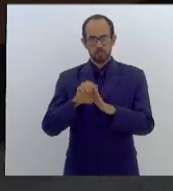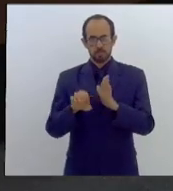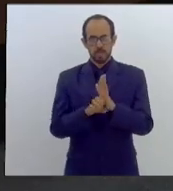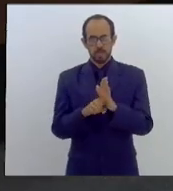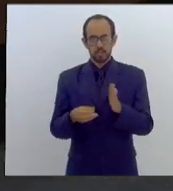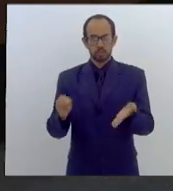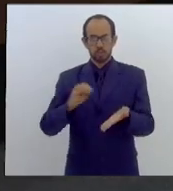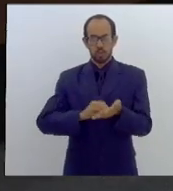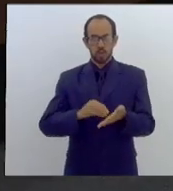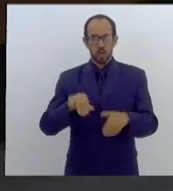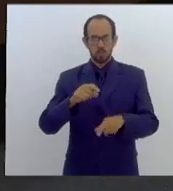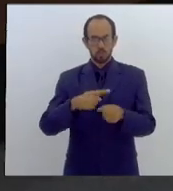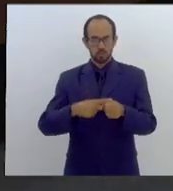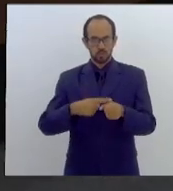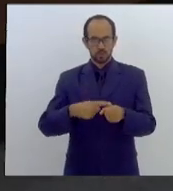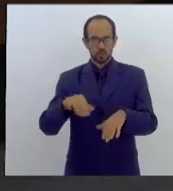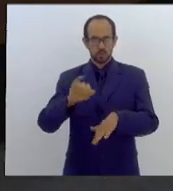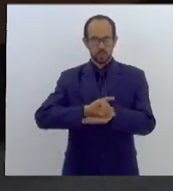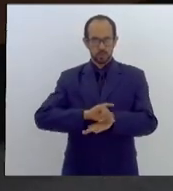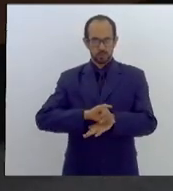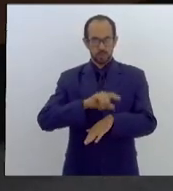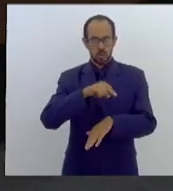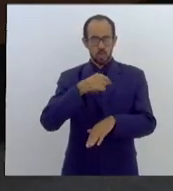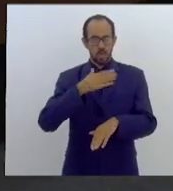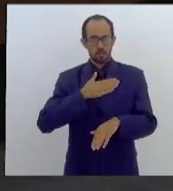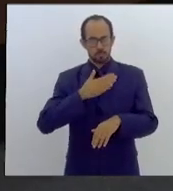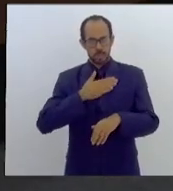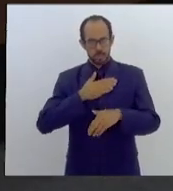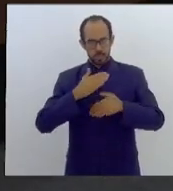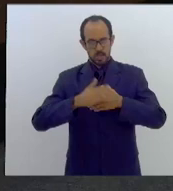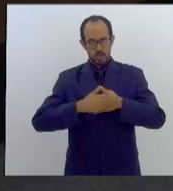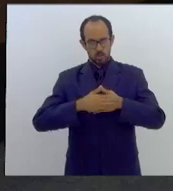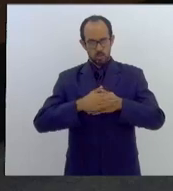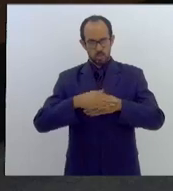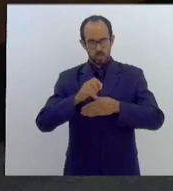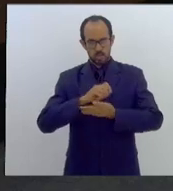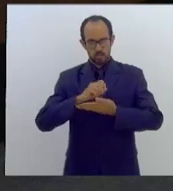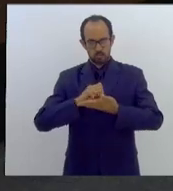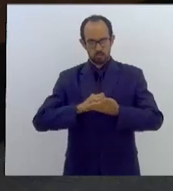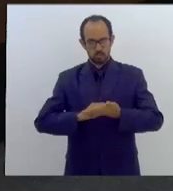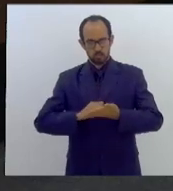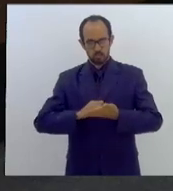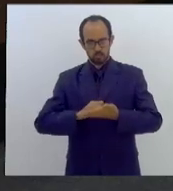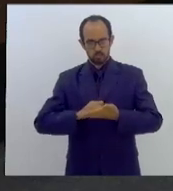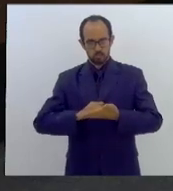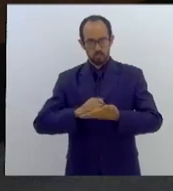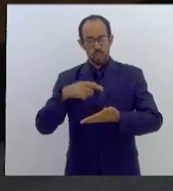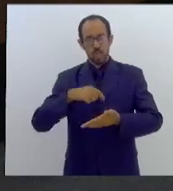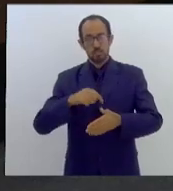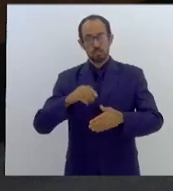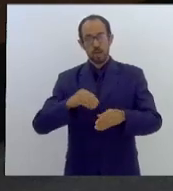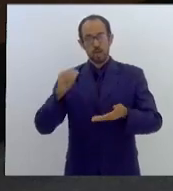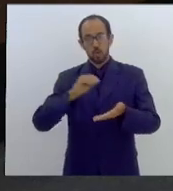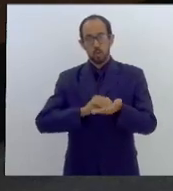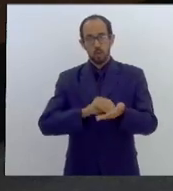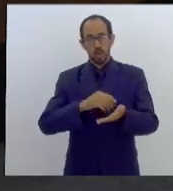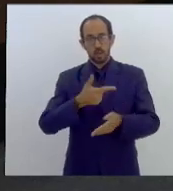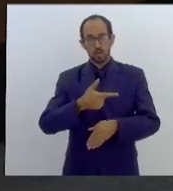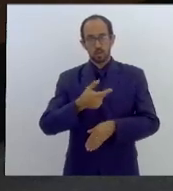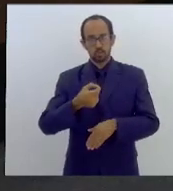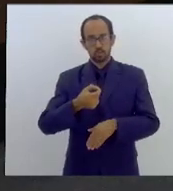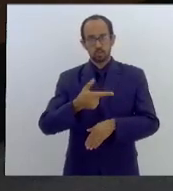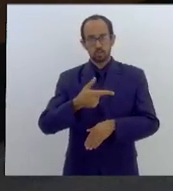capital, é de minha autoria, para incluir a partir de